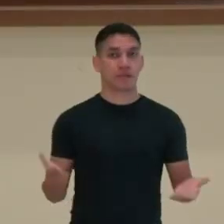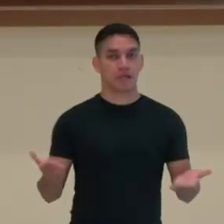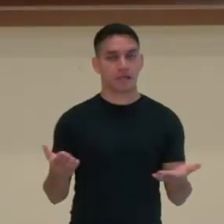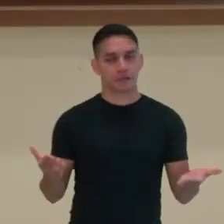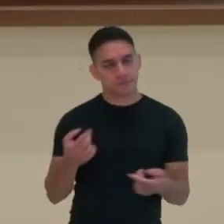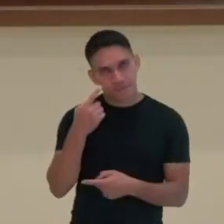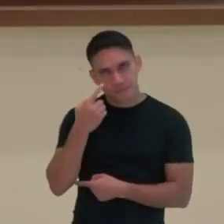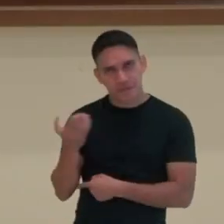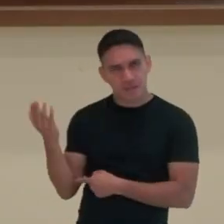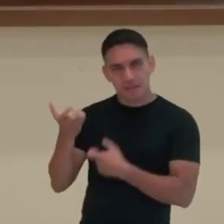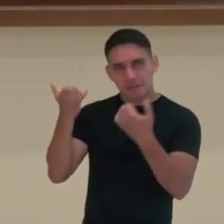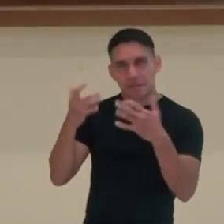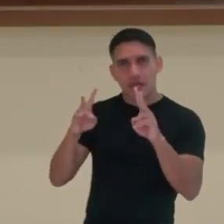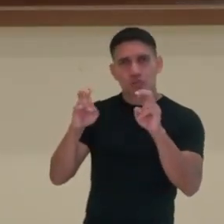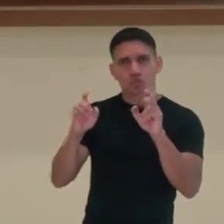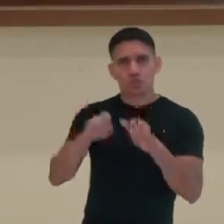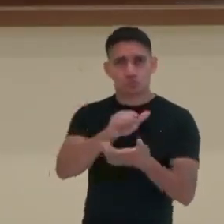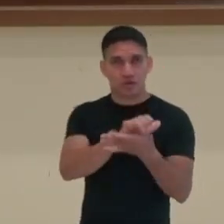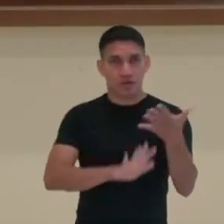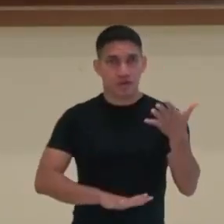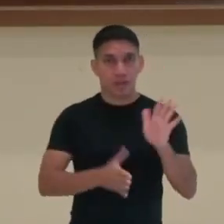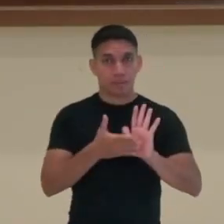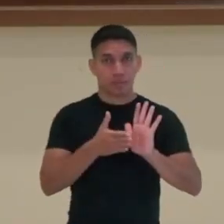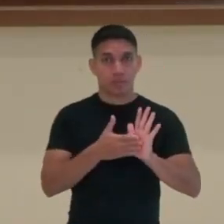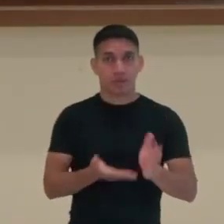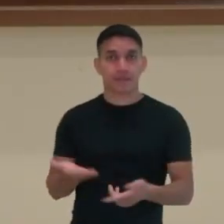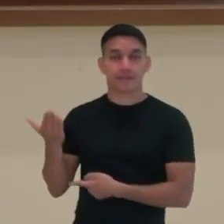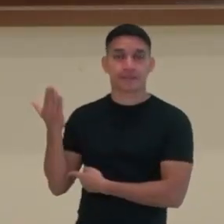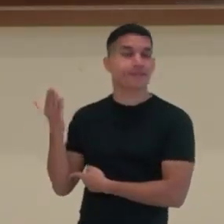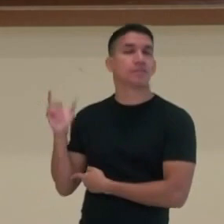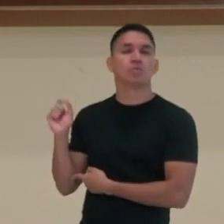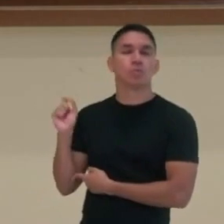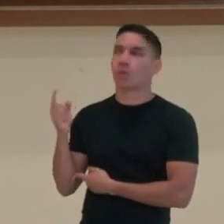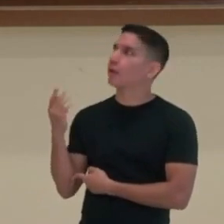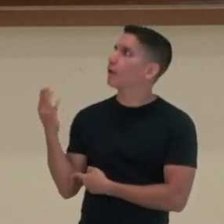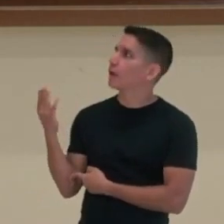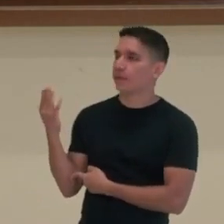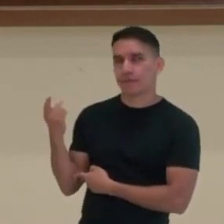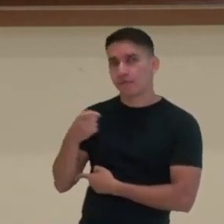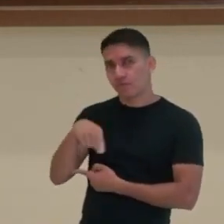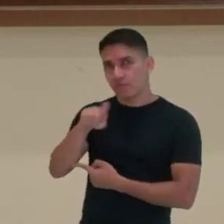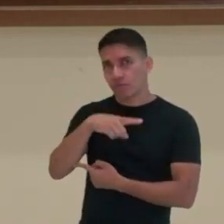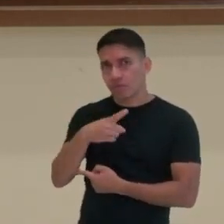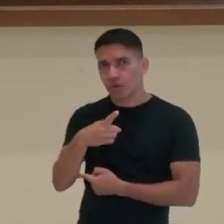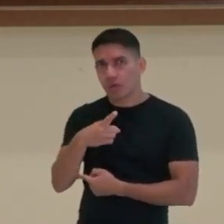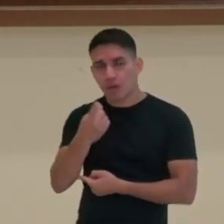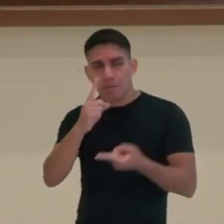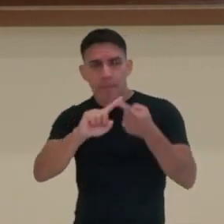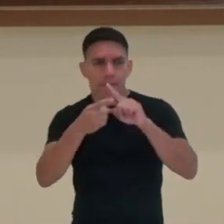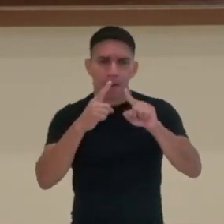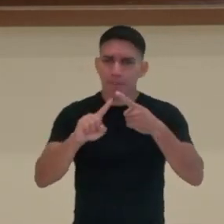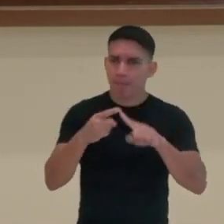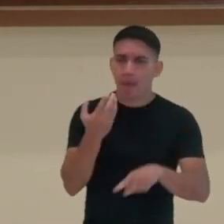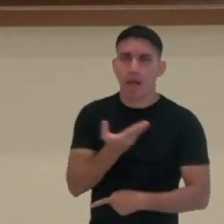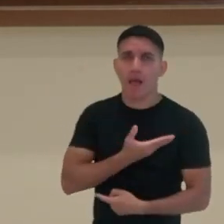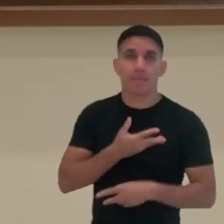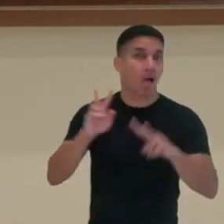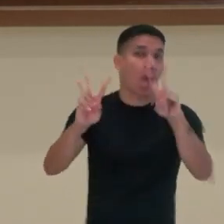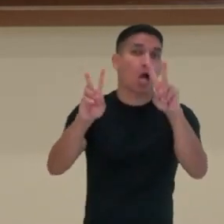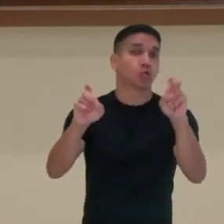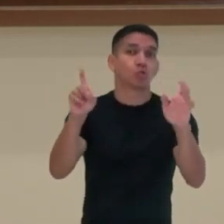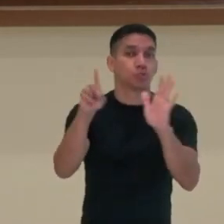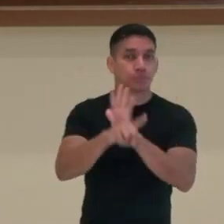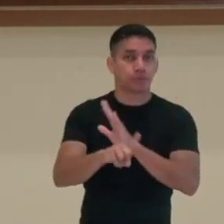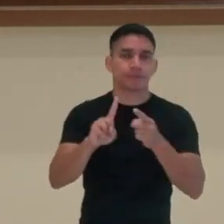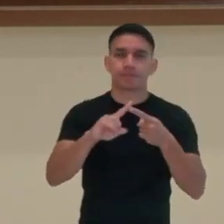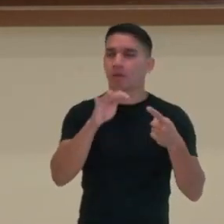Voltei. Estamos falando sobre a atividade proposta, né? A questão de você estar com os colegas discutindo, por exemplo,